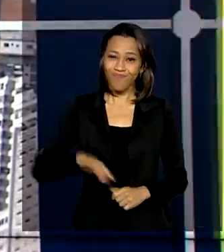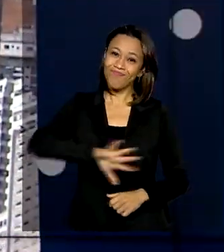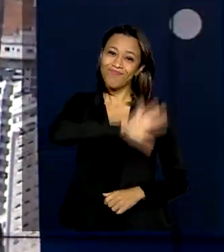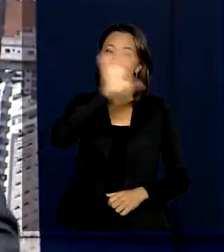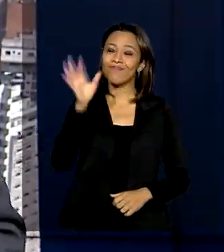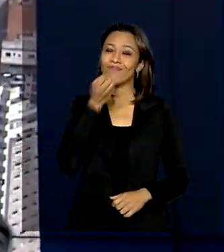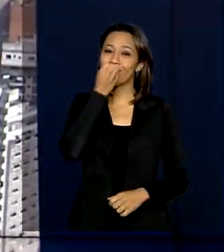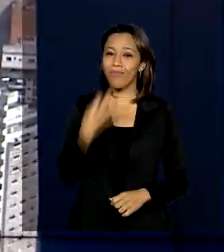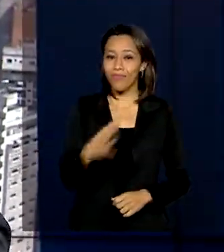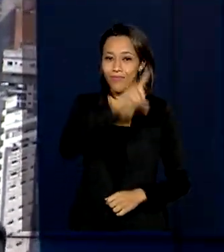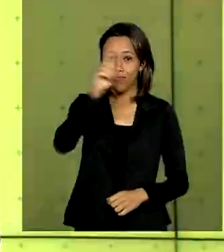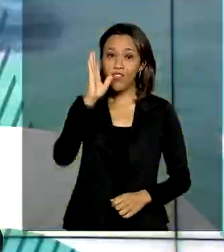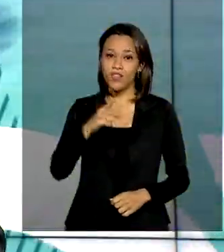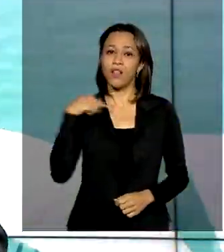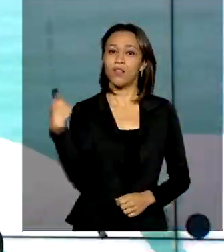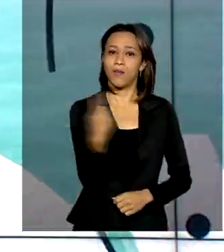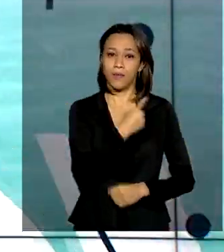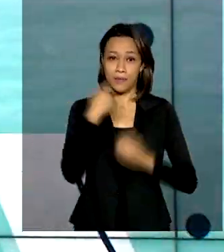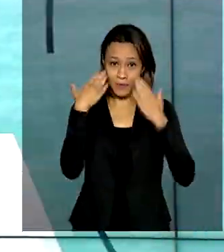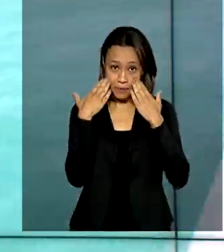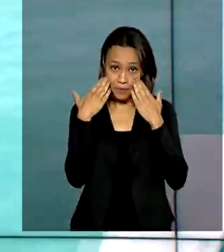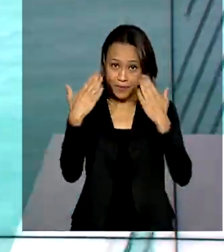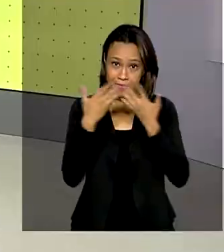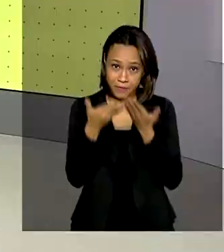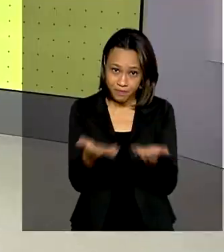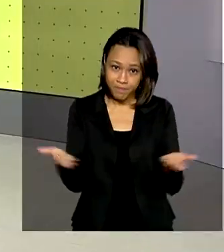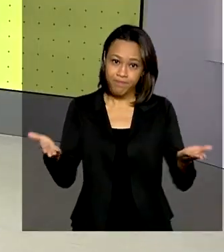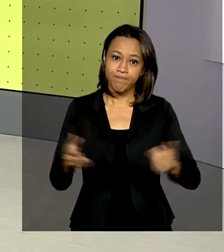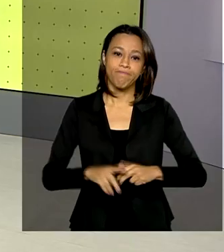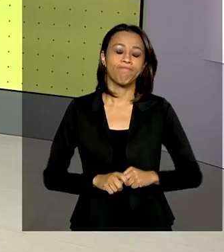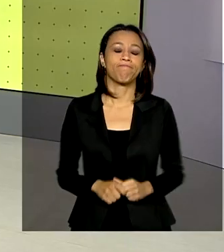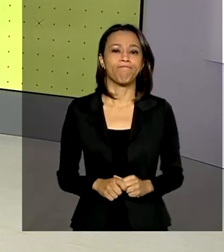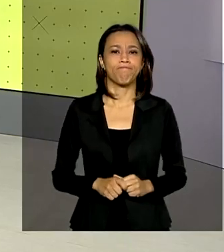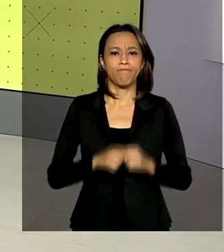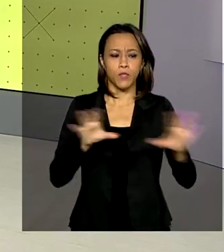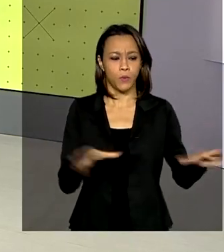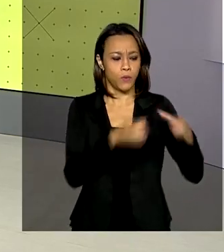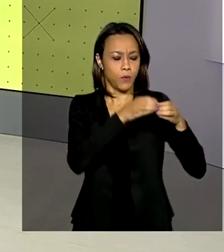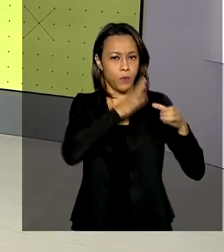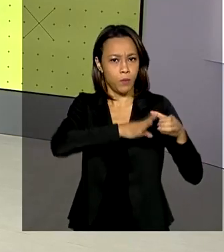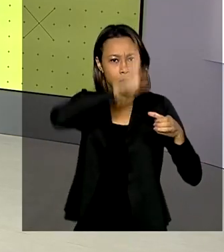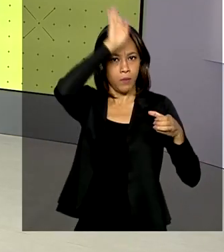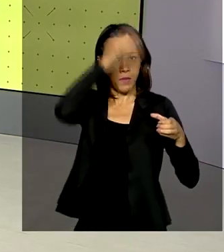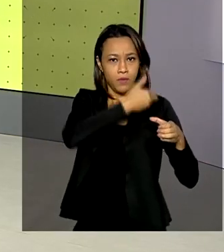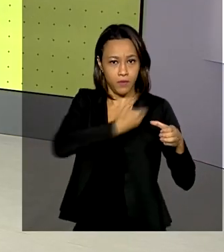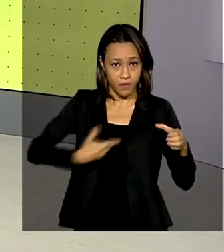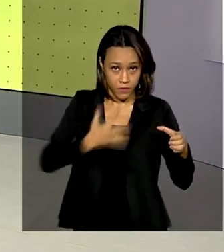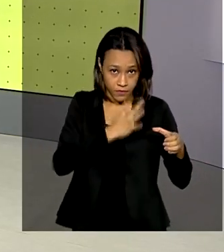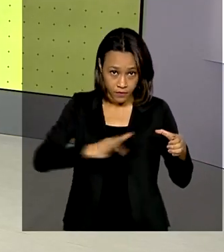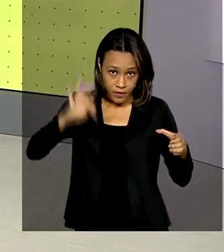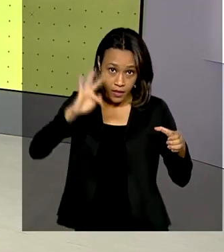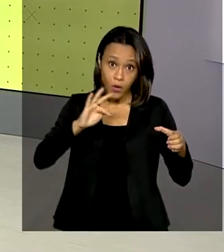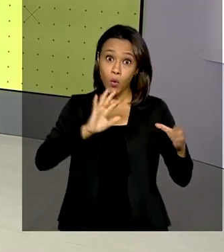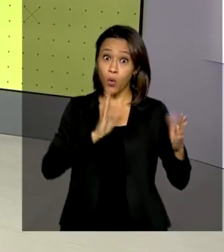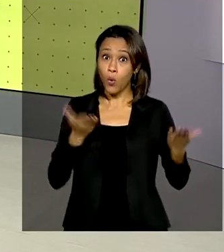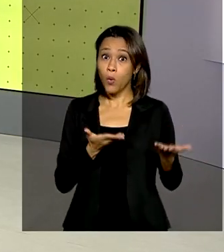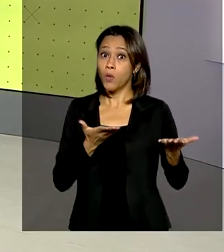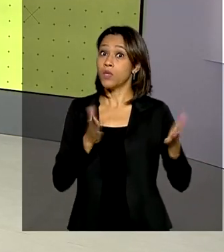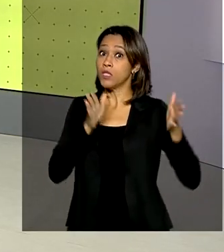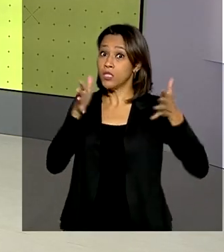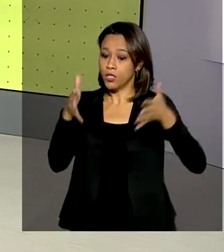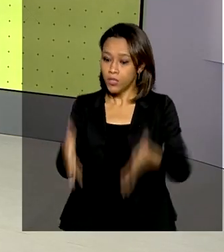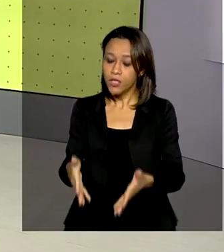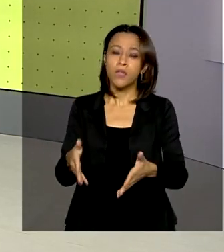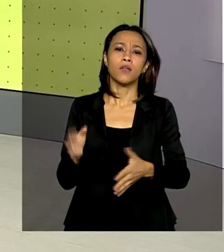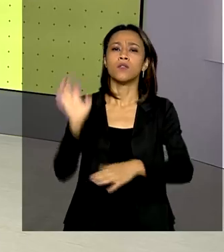o Olá bom dia já estamos no ar com o governo agora bombeiros da força nacional de segurança chegam hoje ao Mato